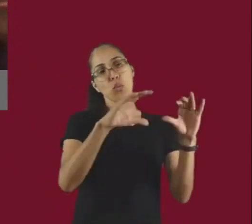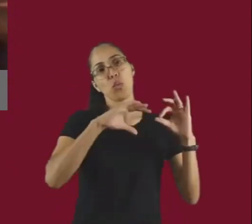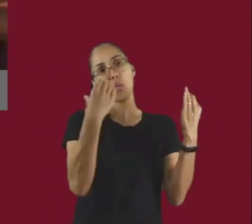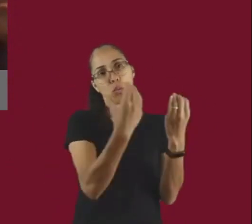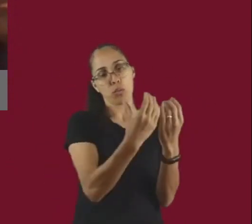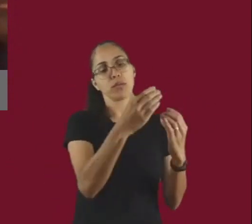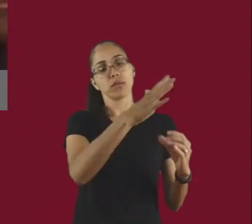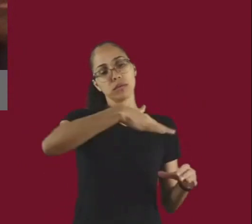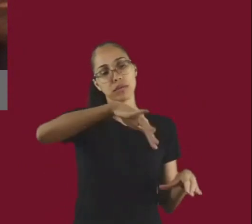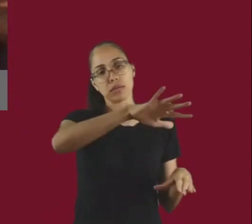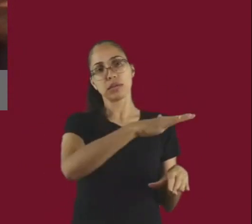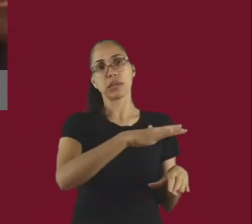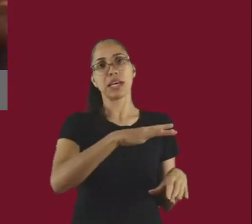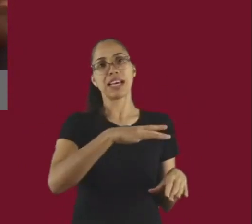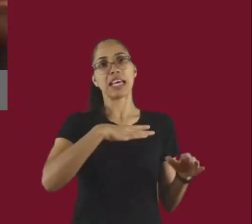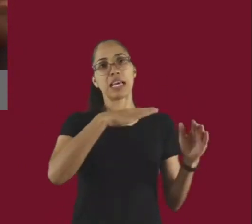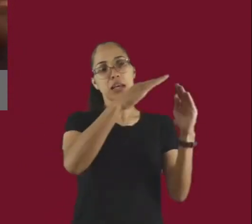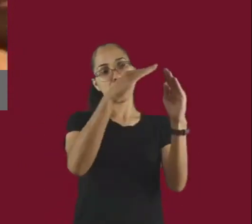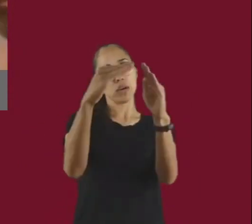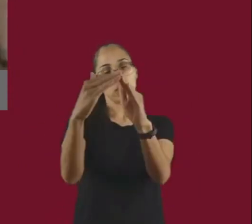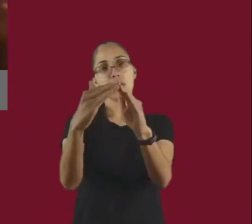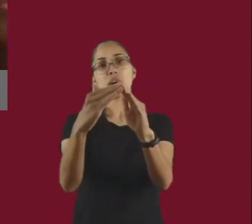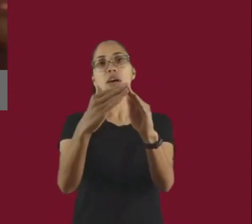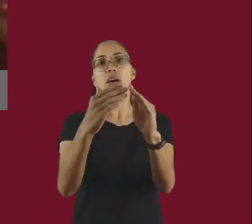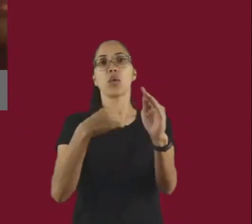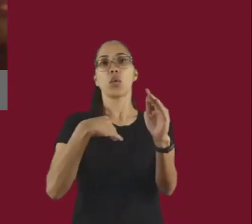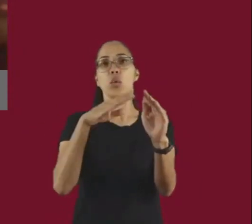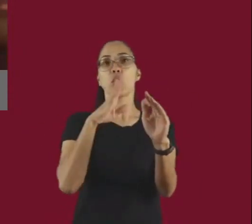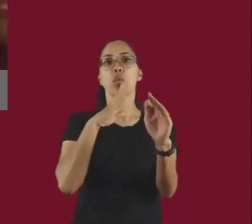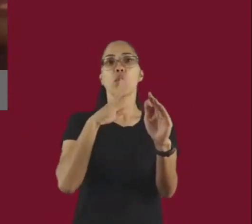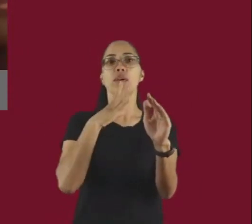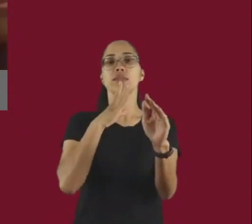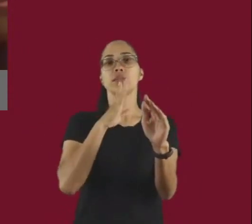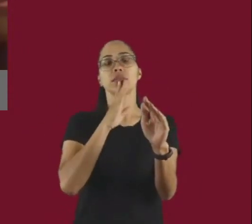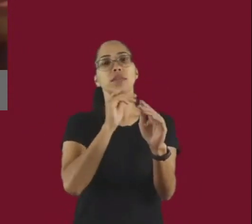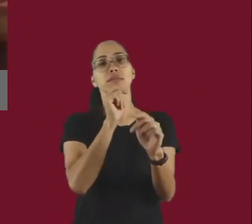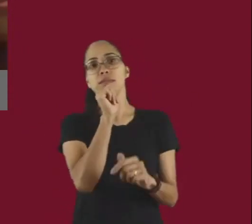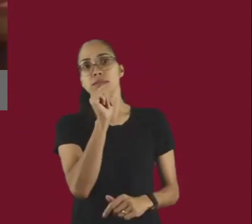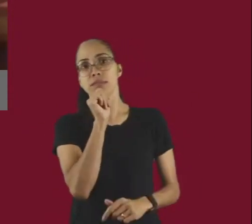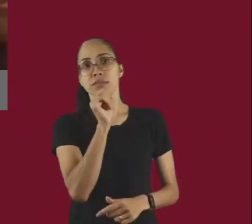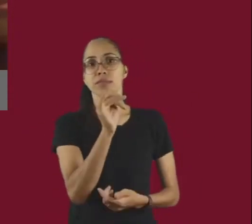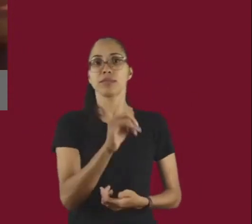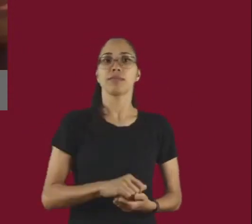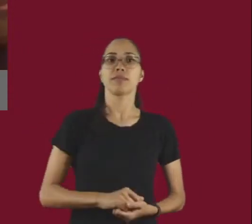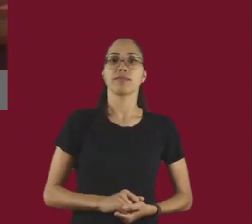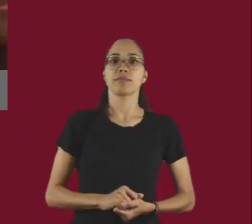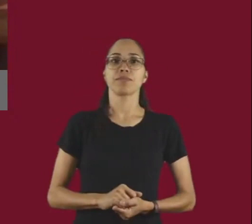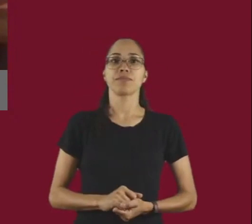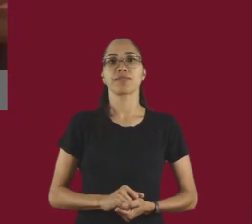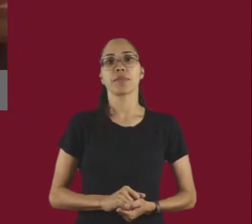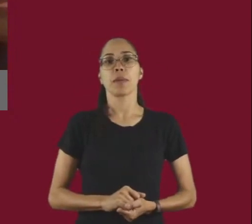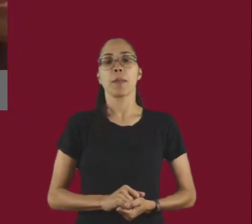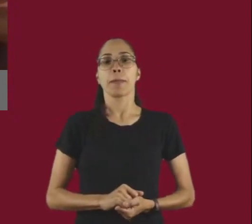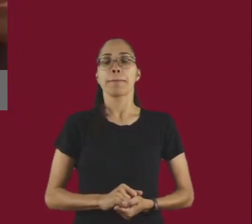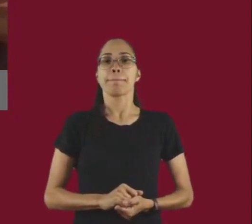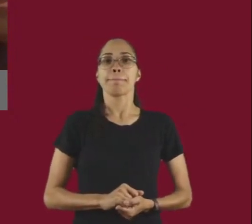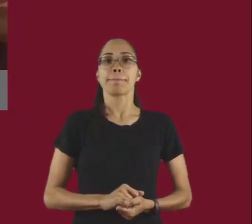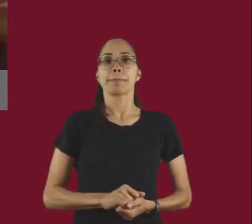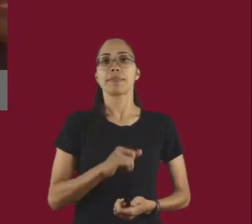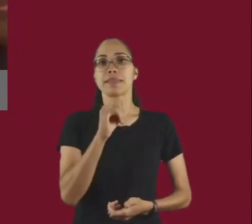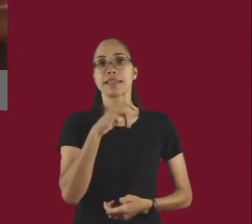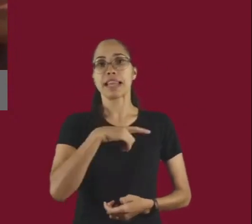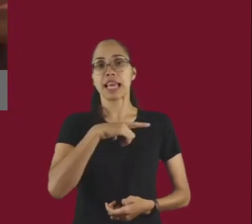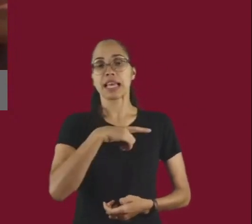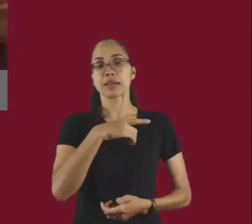e eu não conhecia meus vizinhos, no sentido de que veio a professora Noêmia Eschkal, há uns